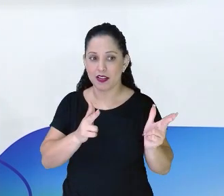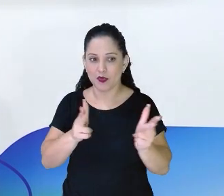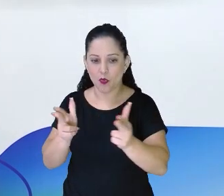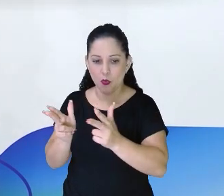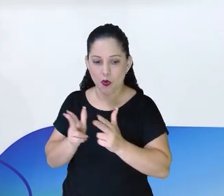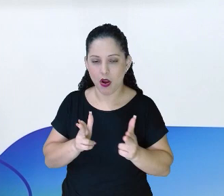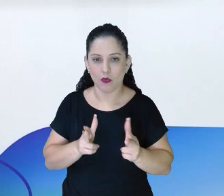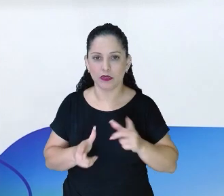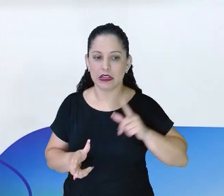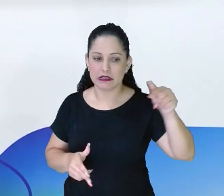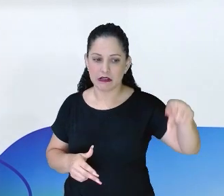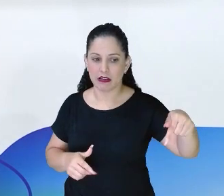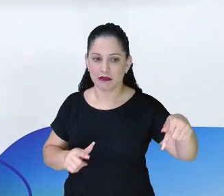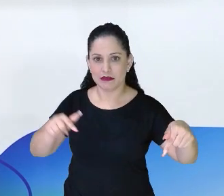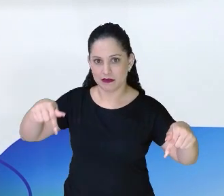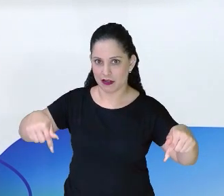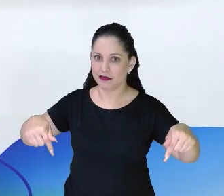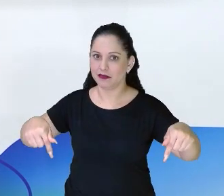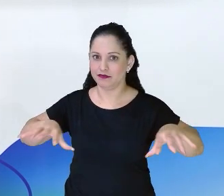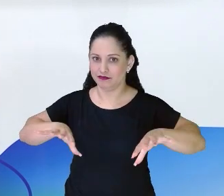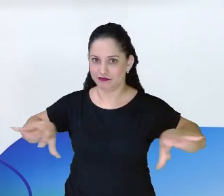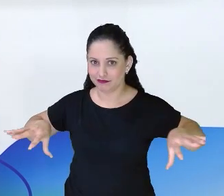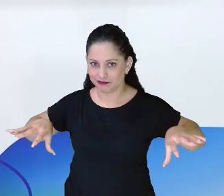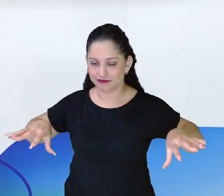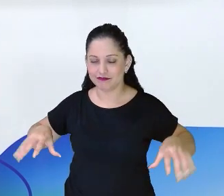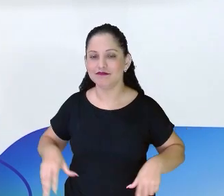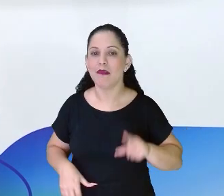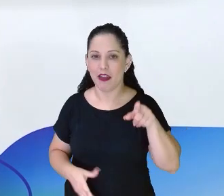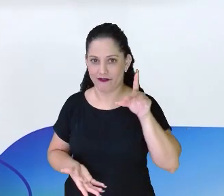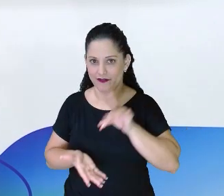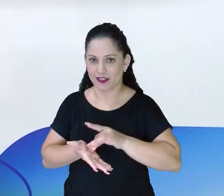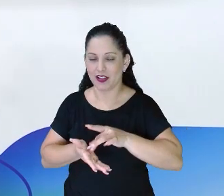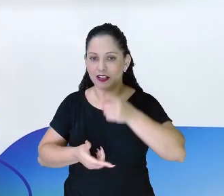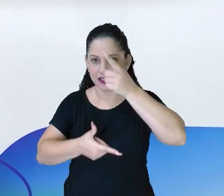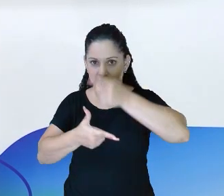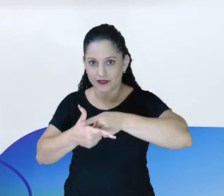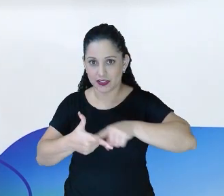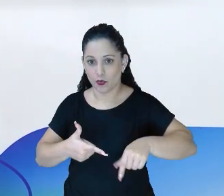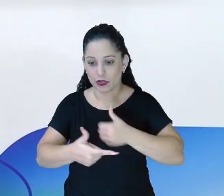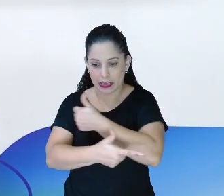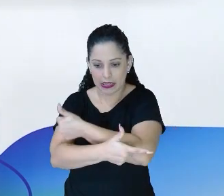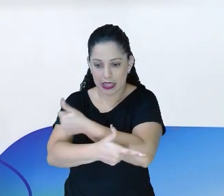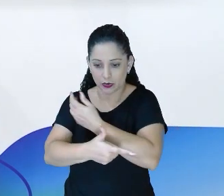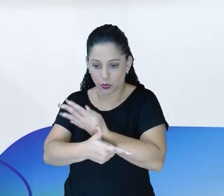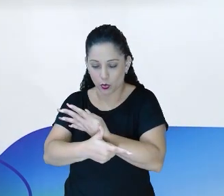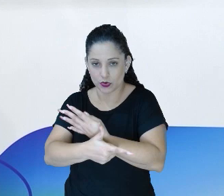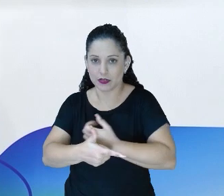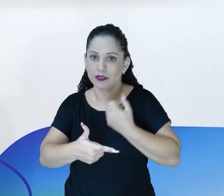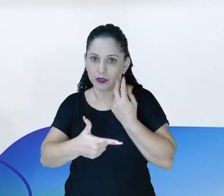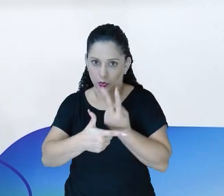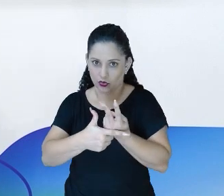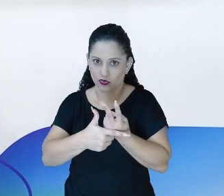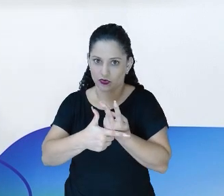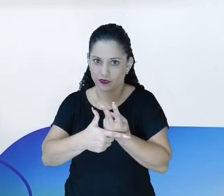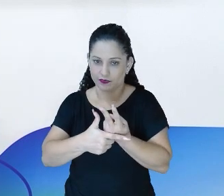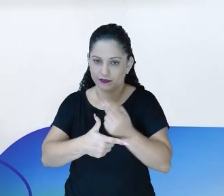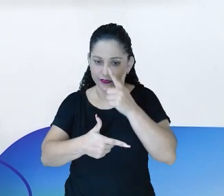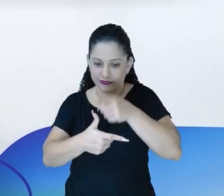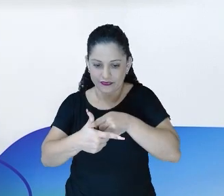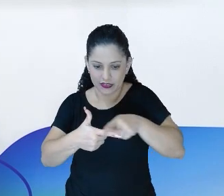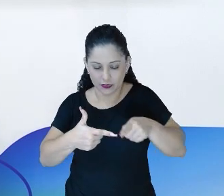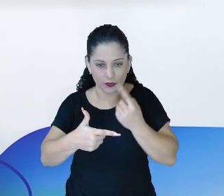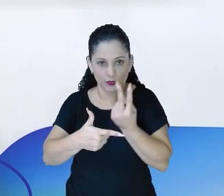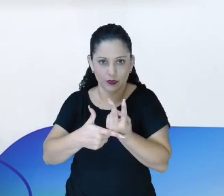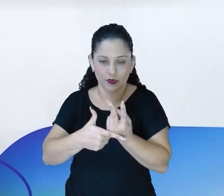dado 7 lápis para cada? Divisão. 14 dividido por 2. Se eu